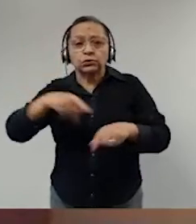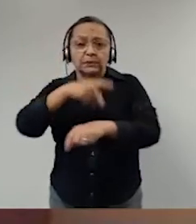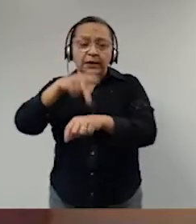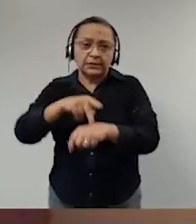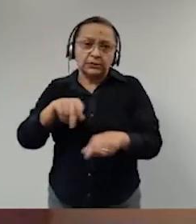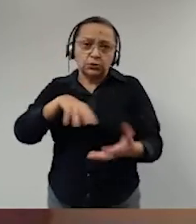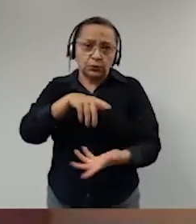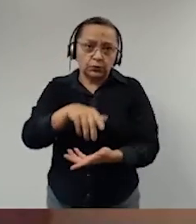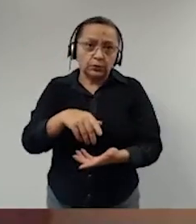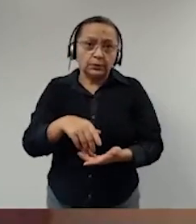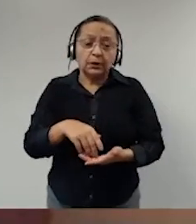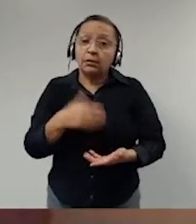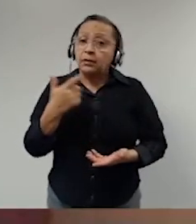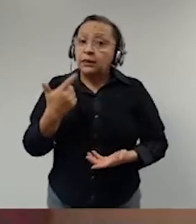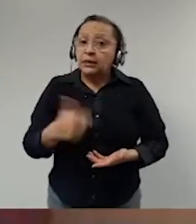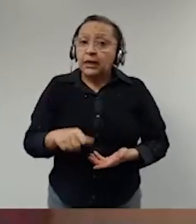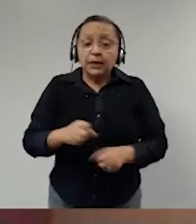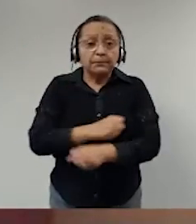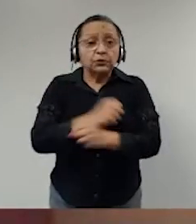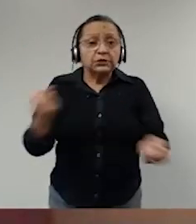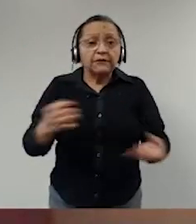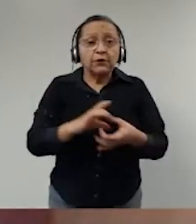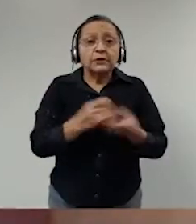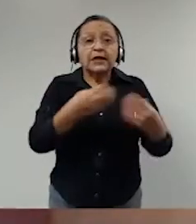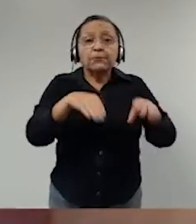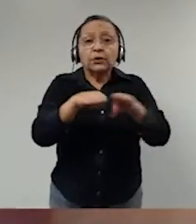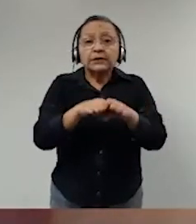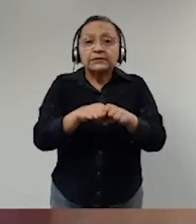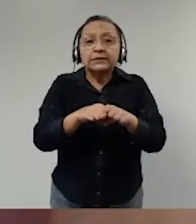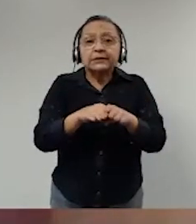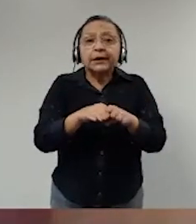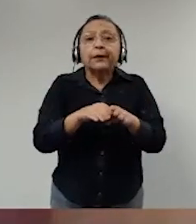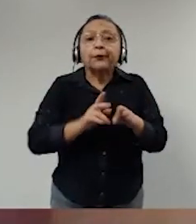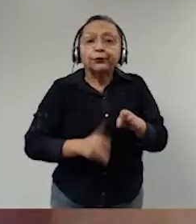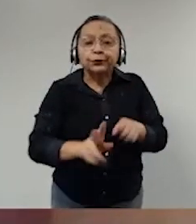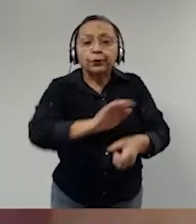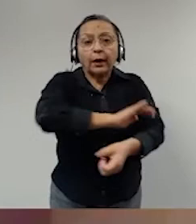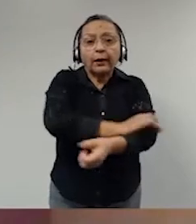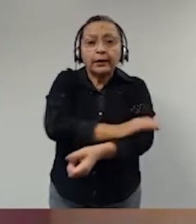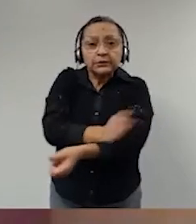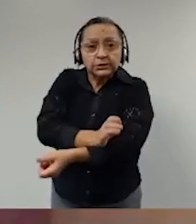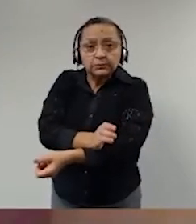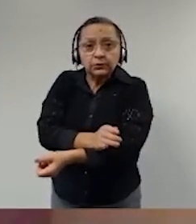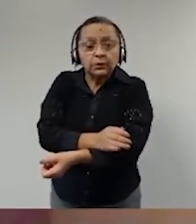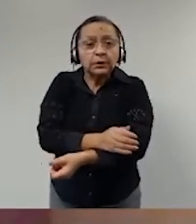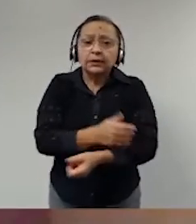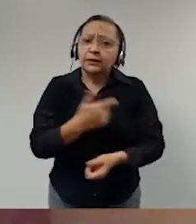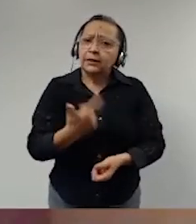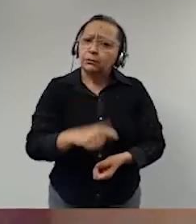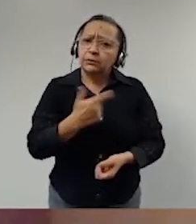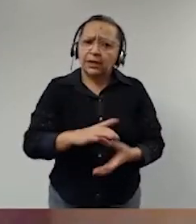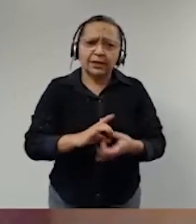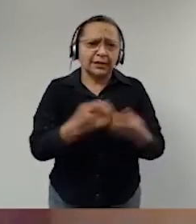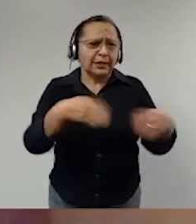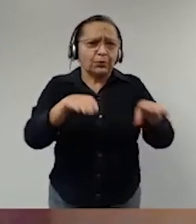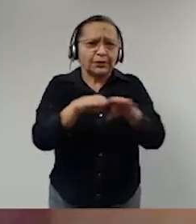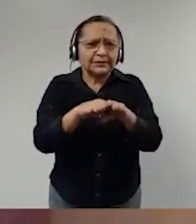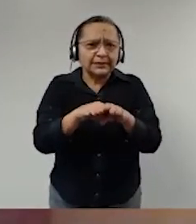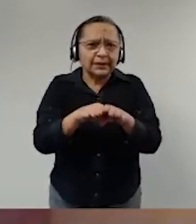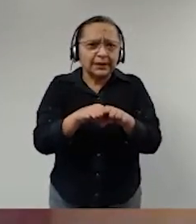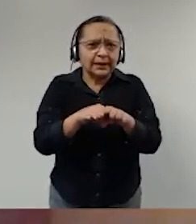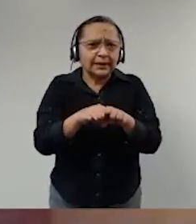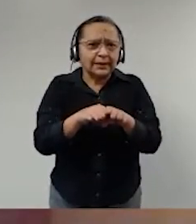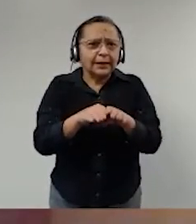Não há democracia com racismo. Não há democracia com racismo, e aí vamos entrar no segundo problema, com